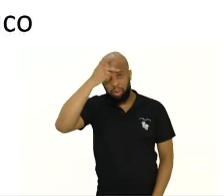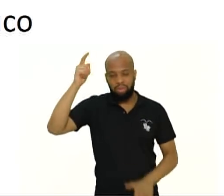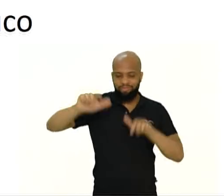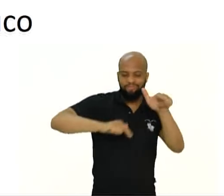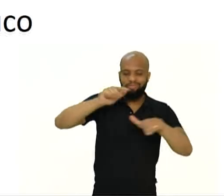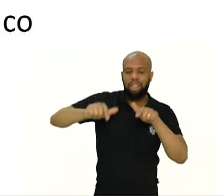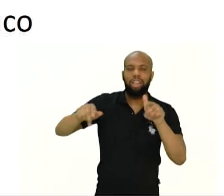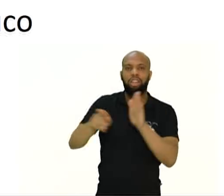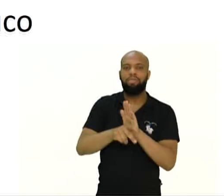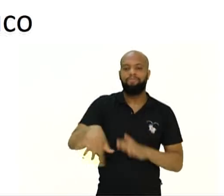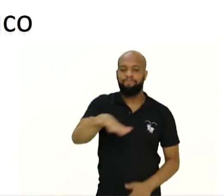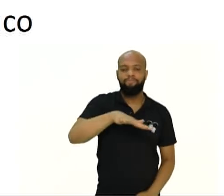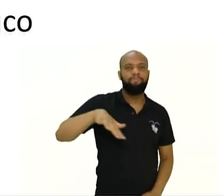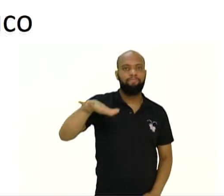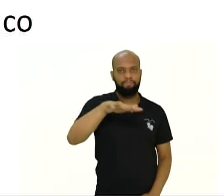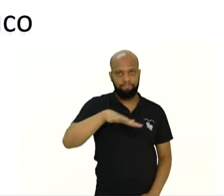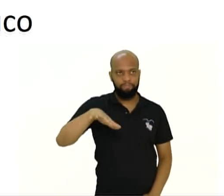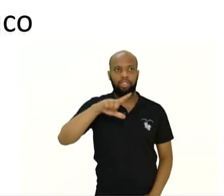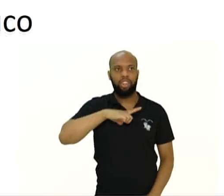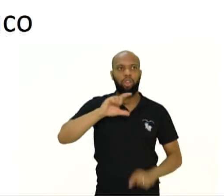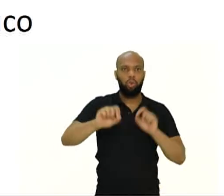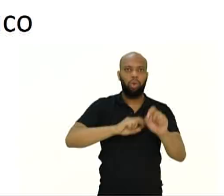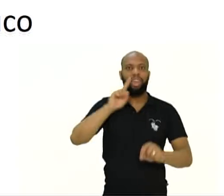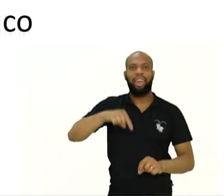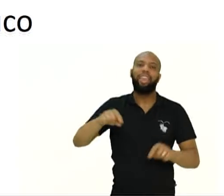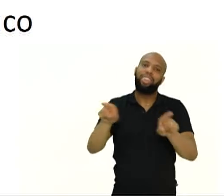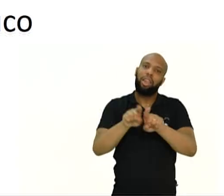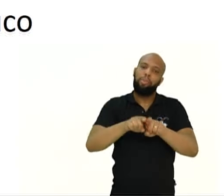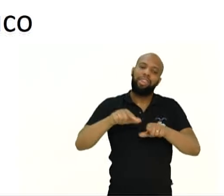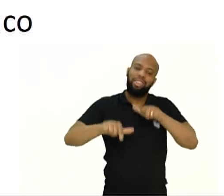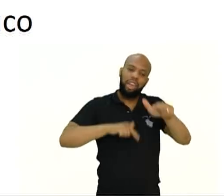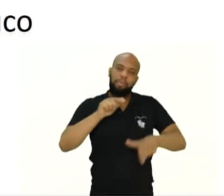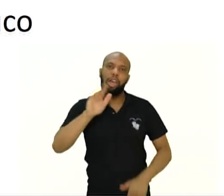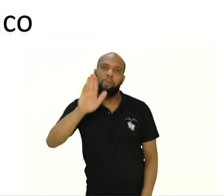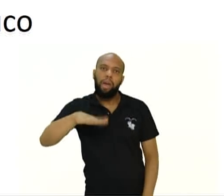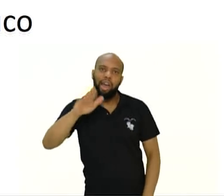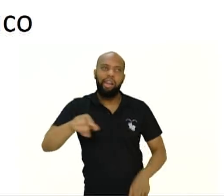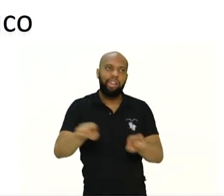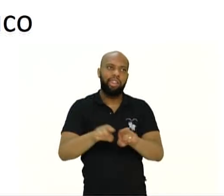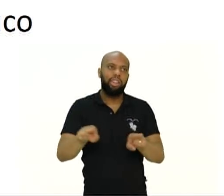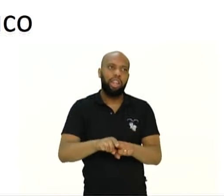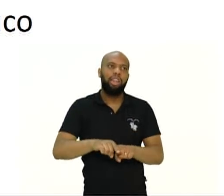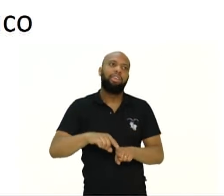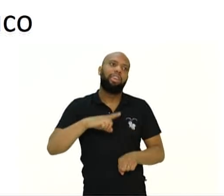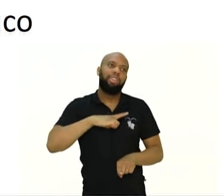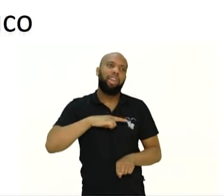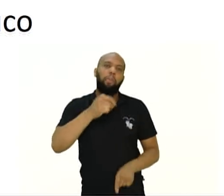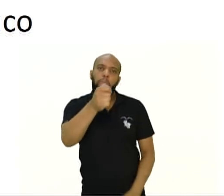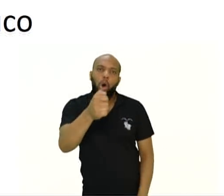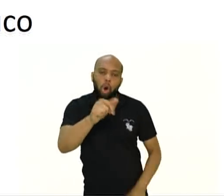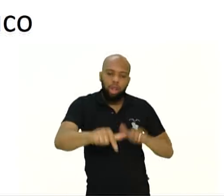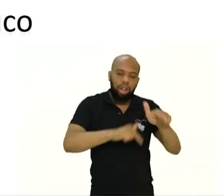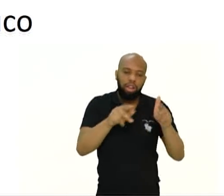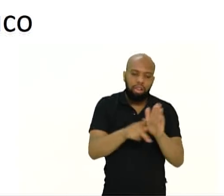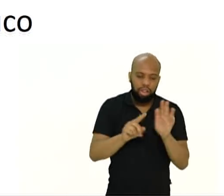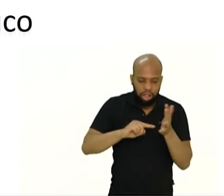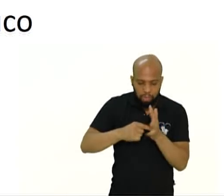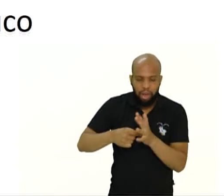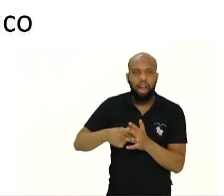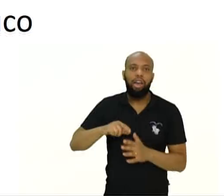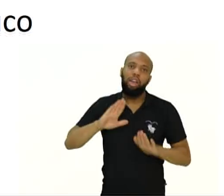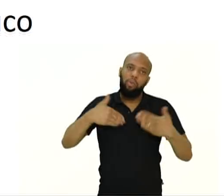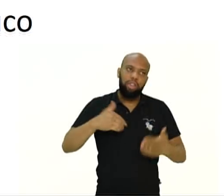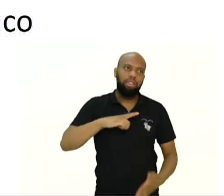trabalhando, né, nessas propriedades. Mão de obra barata também, o pouco emprego de máquinas faz com que muitas pessoas